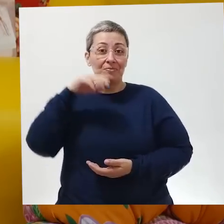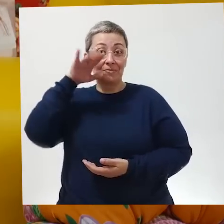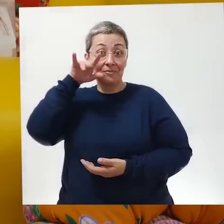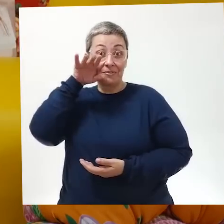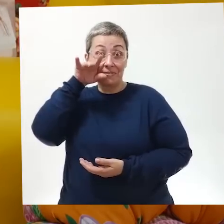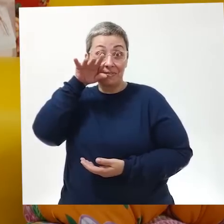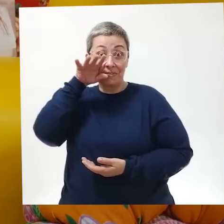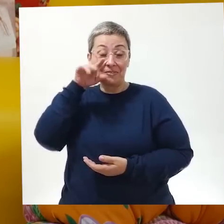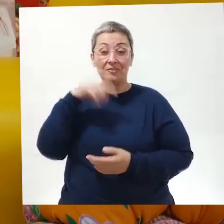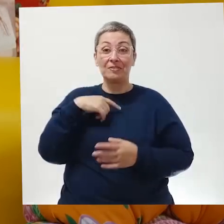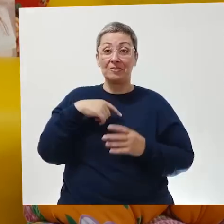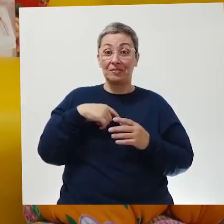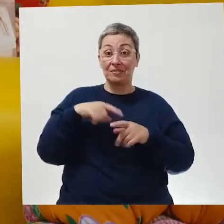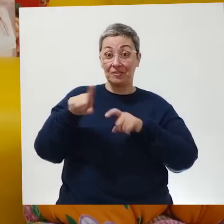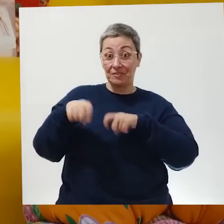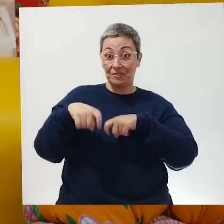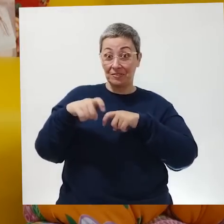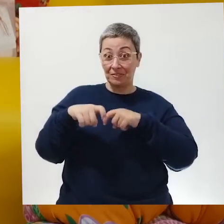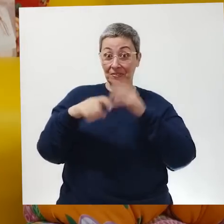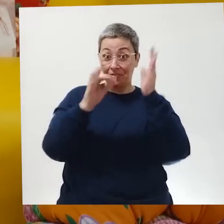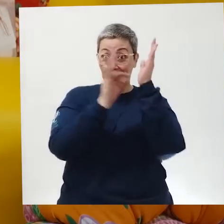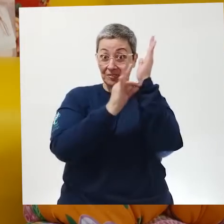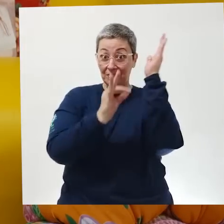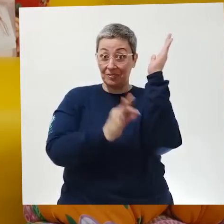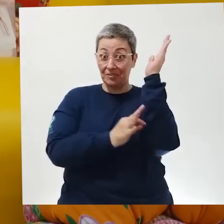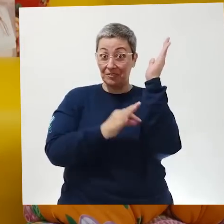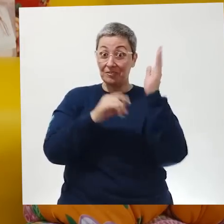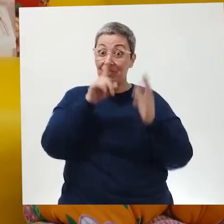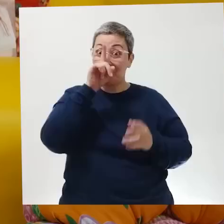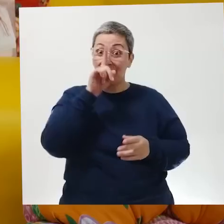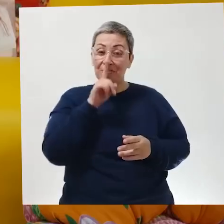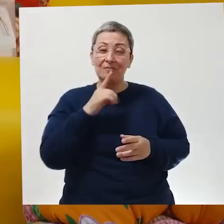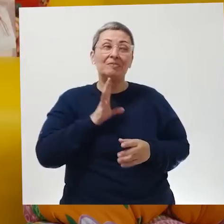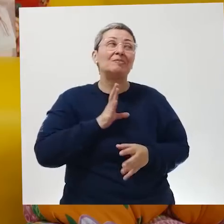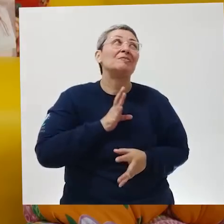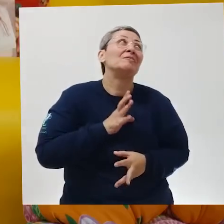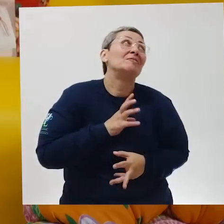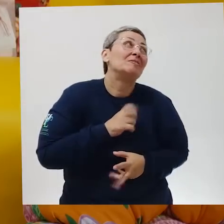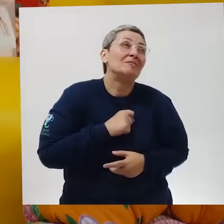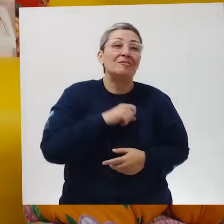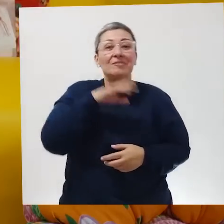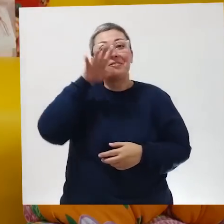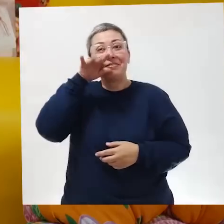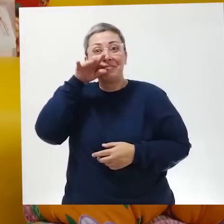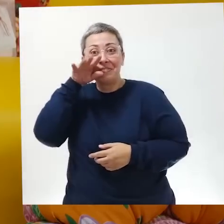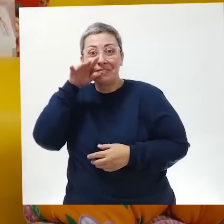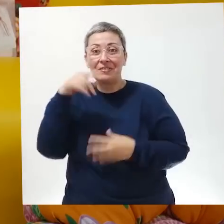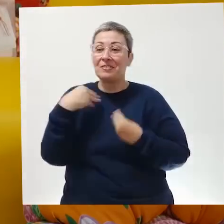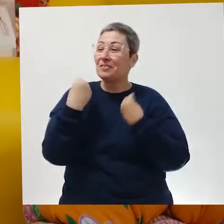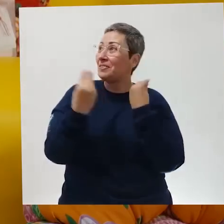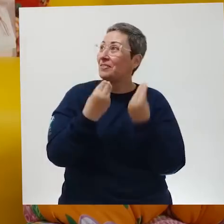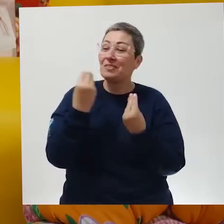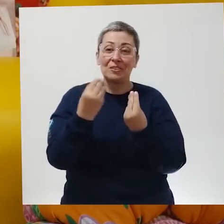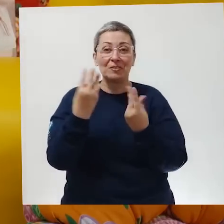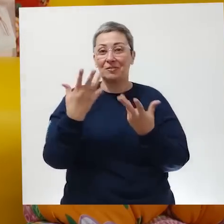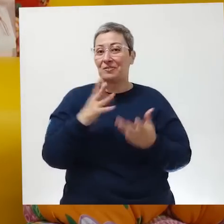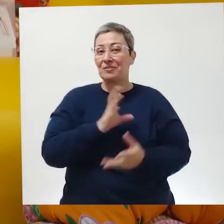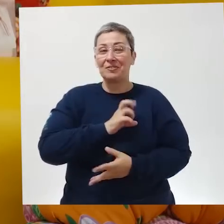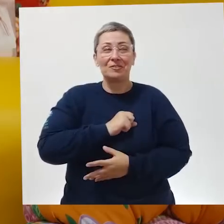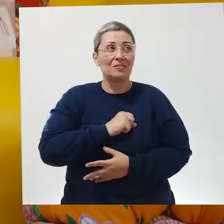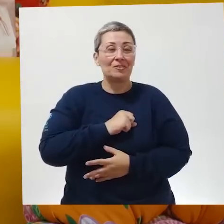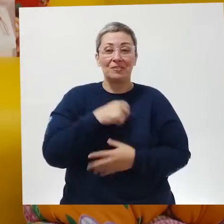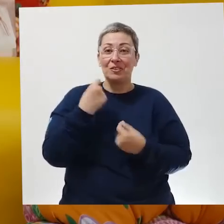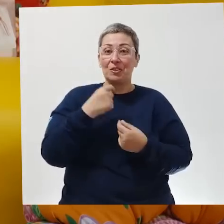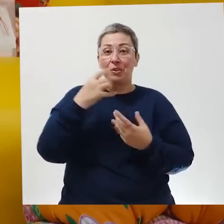Emília, do Sítio do Pica-Pau Amarelo. Ai, como eu gosto da Emília, como eu gosto!